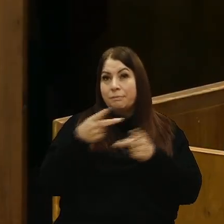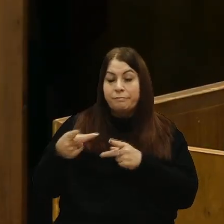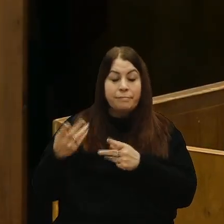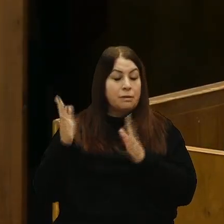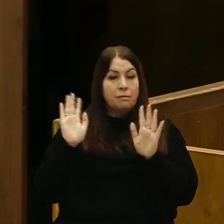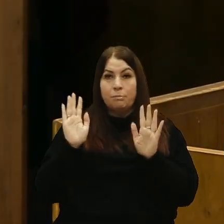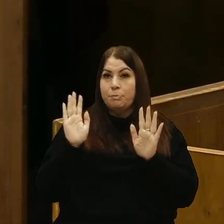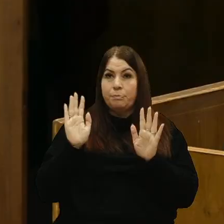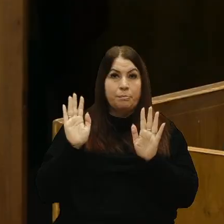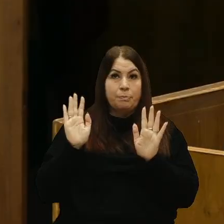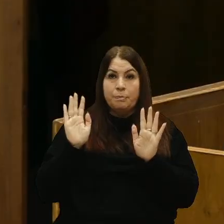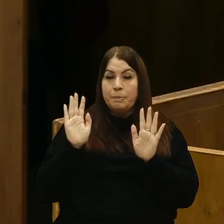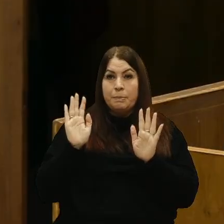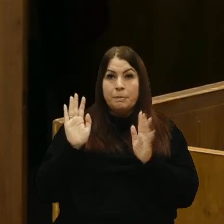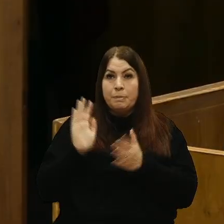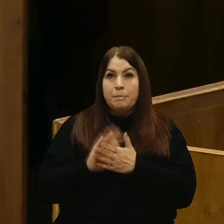que